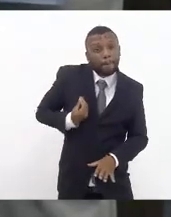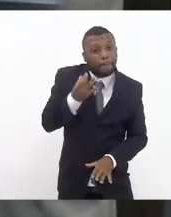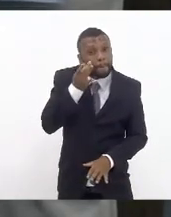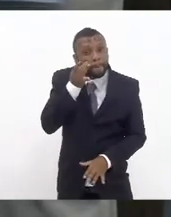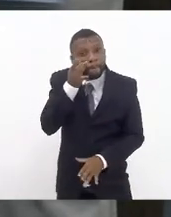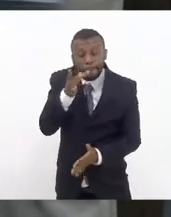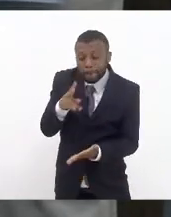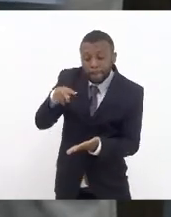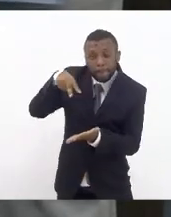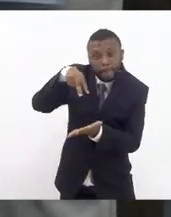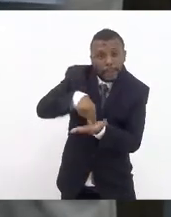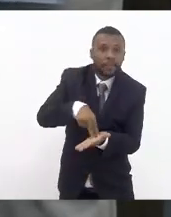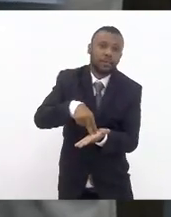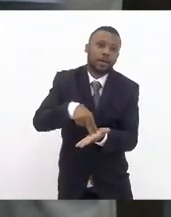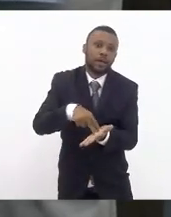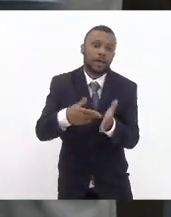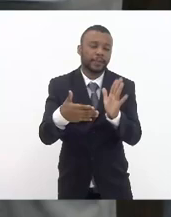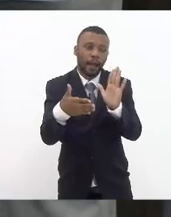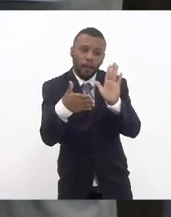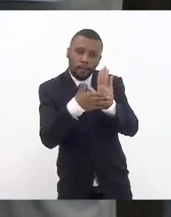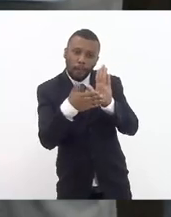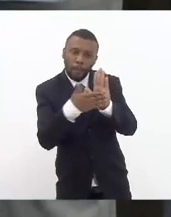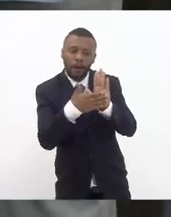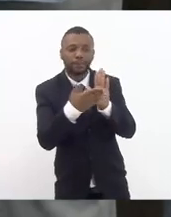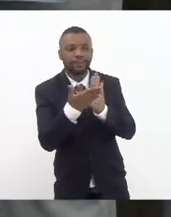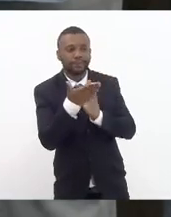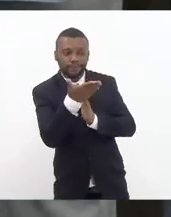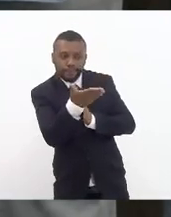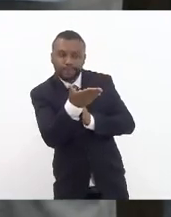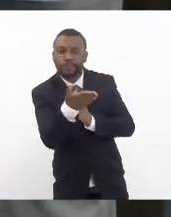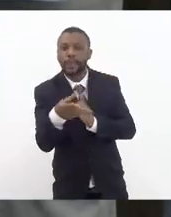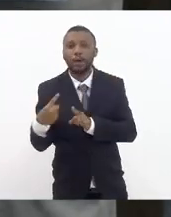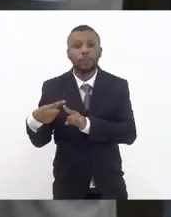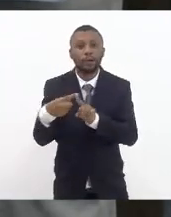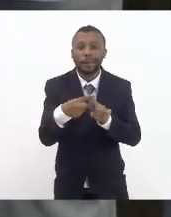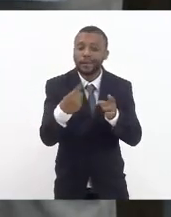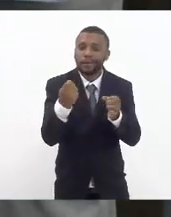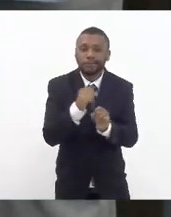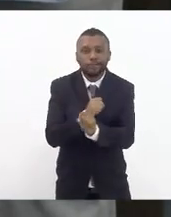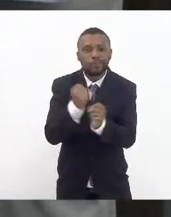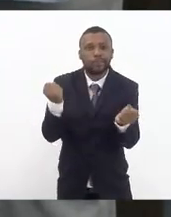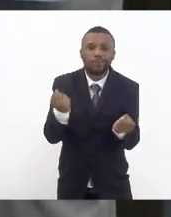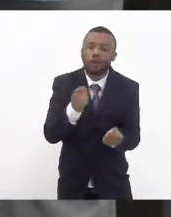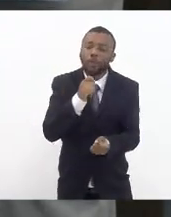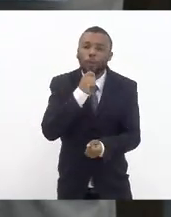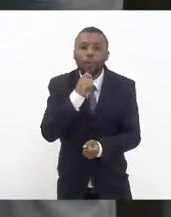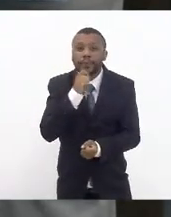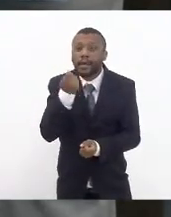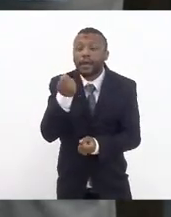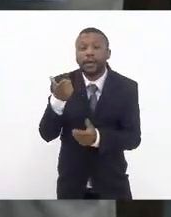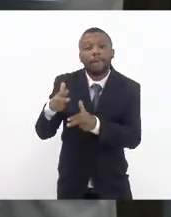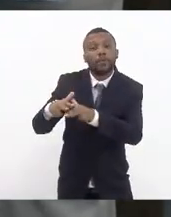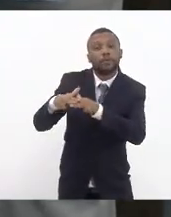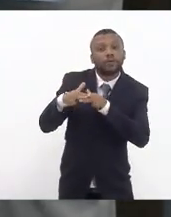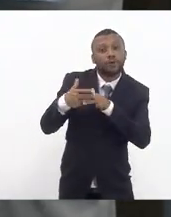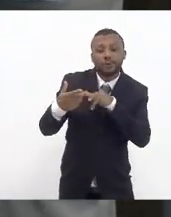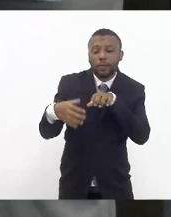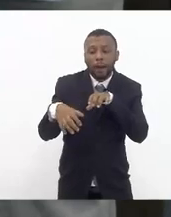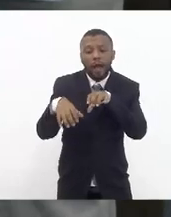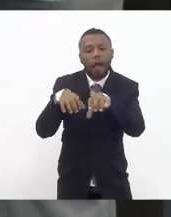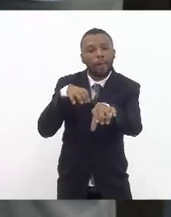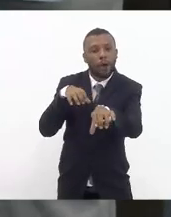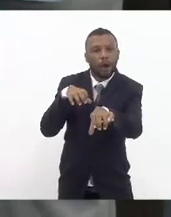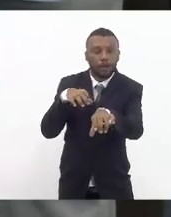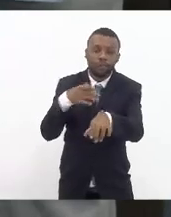presencial. Essa é a proposta de Vossa Excelência, porque não tem por que ser remota. O senhor defina uma data para a